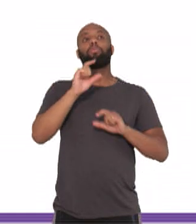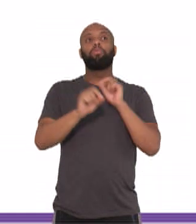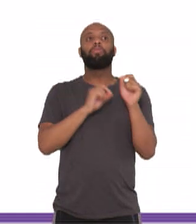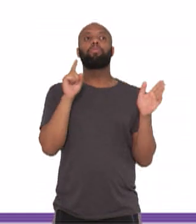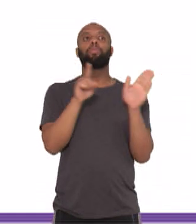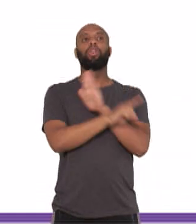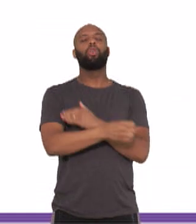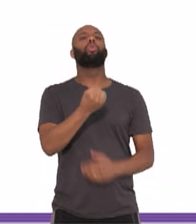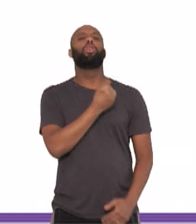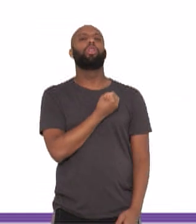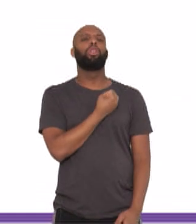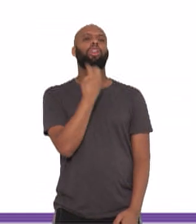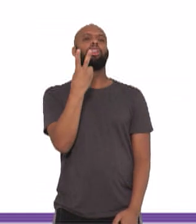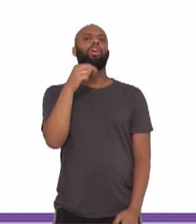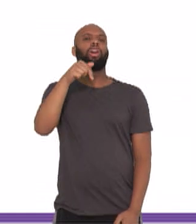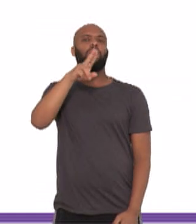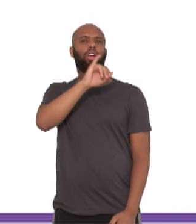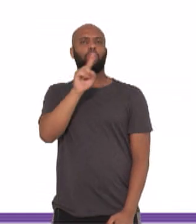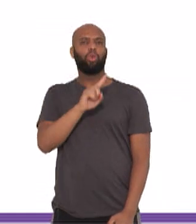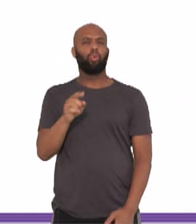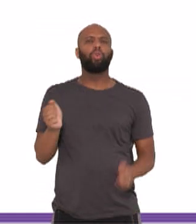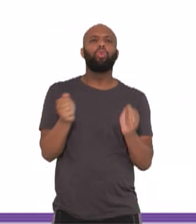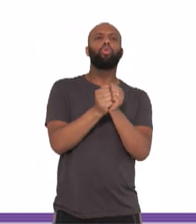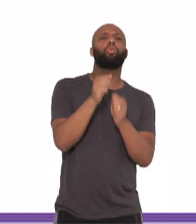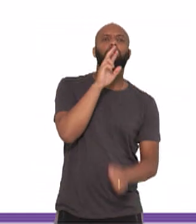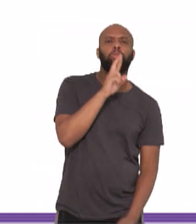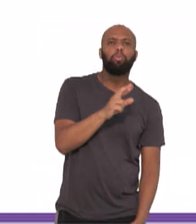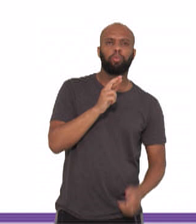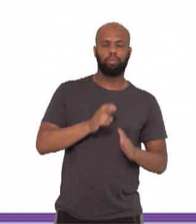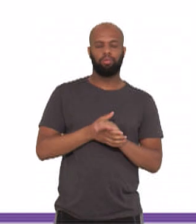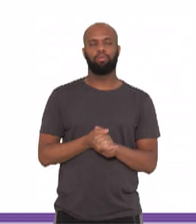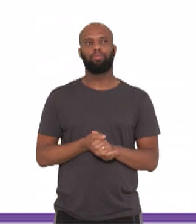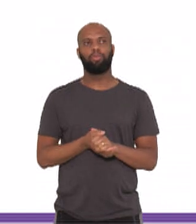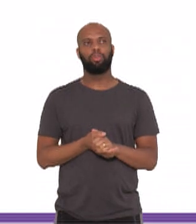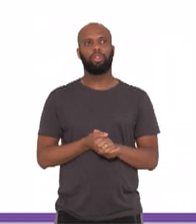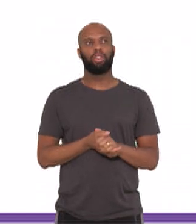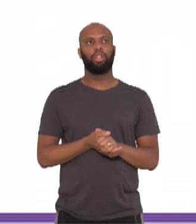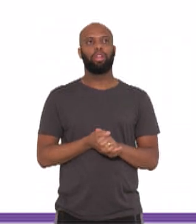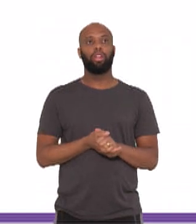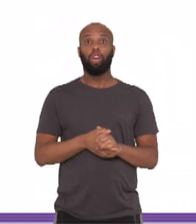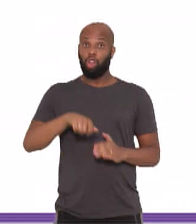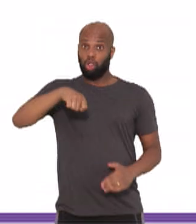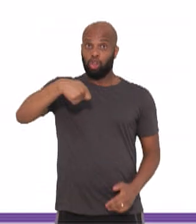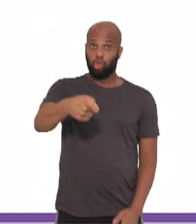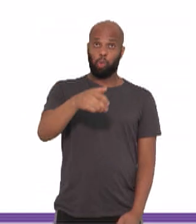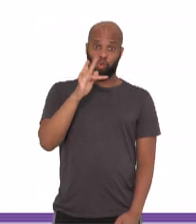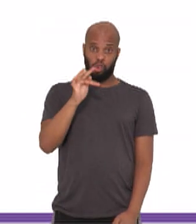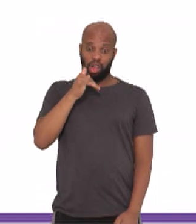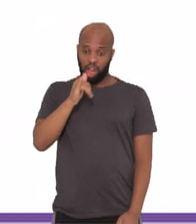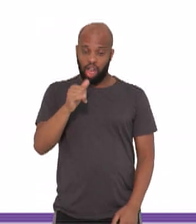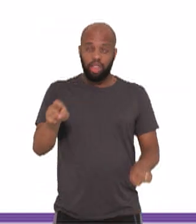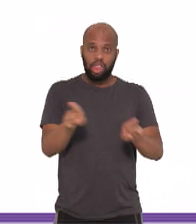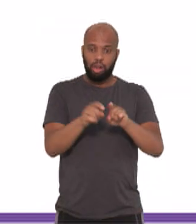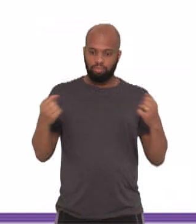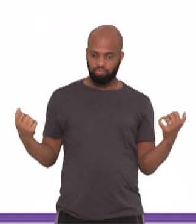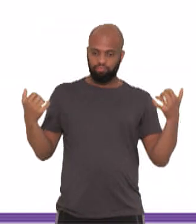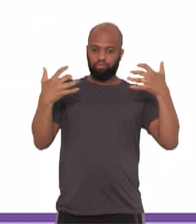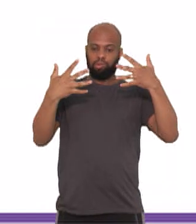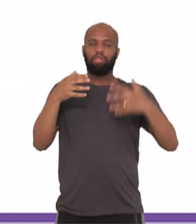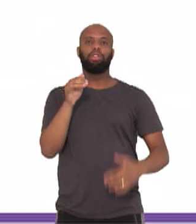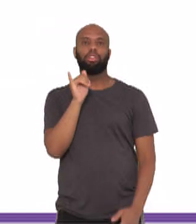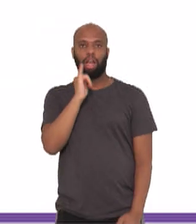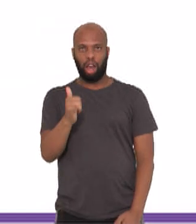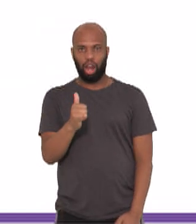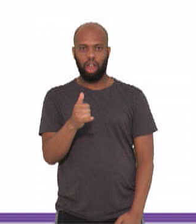quiz número 2. Vamos responder junto aqui. 2. Sobre força elétrica e campo elétrico, analise as